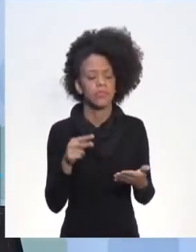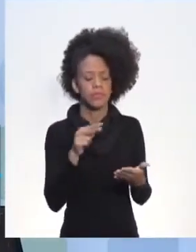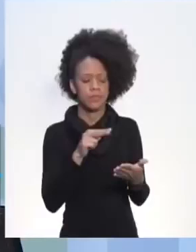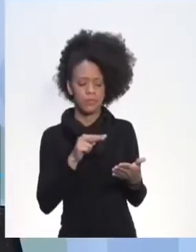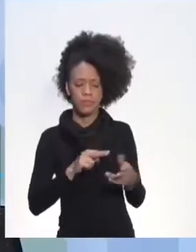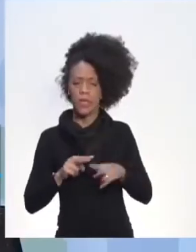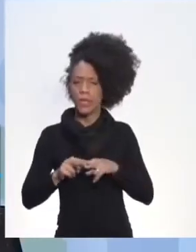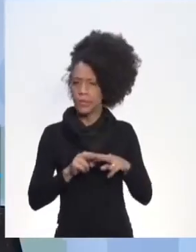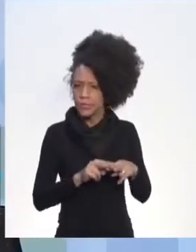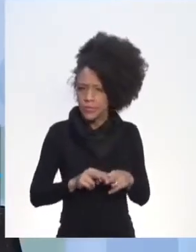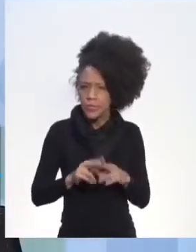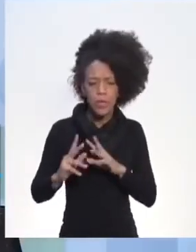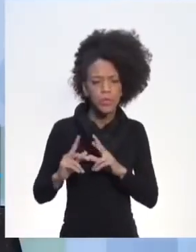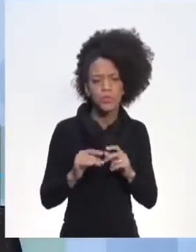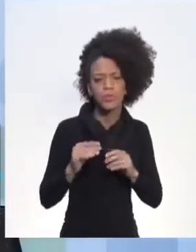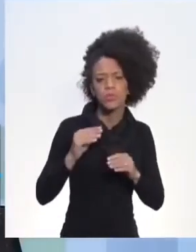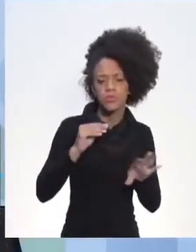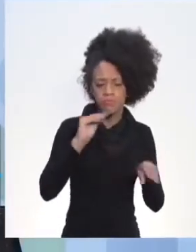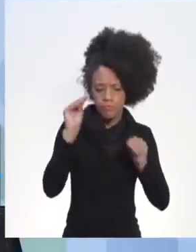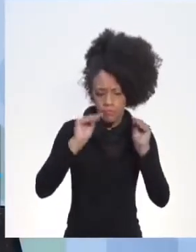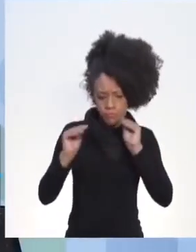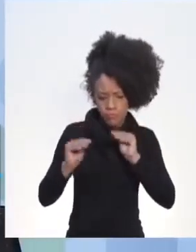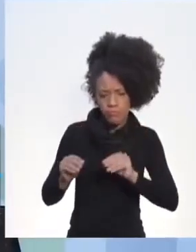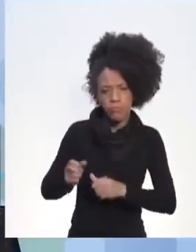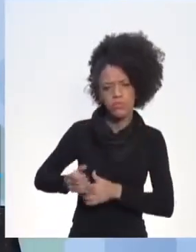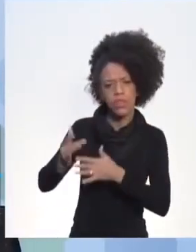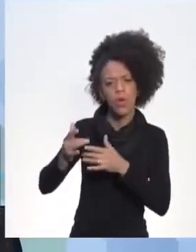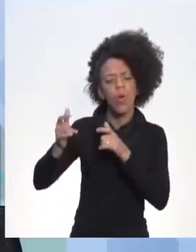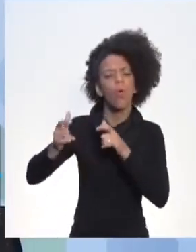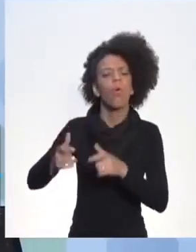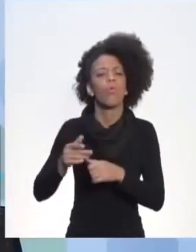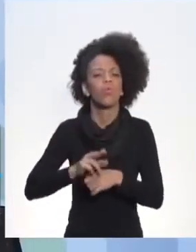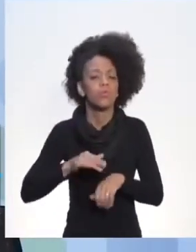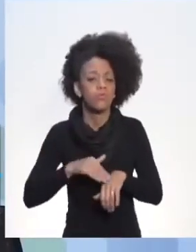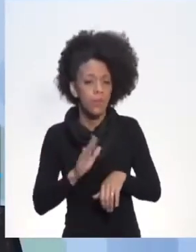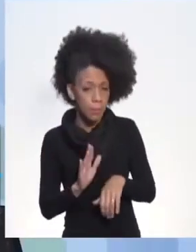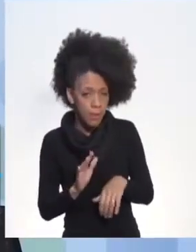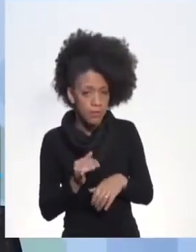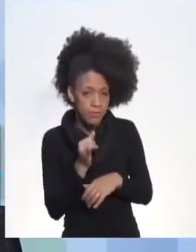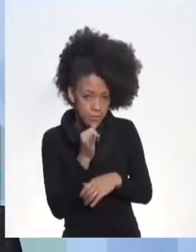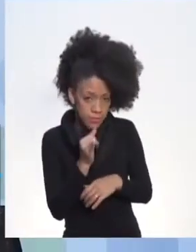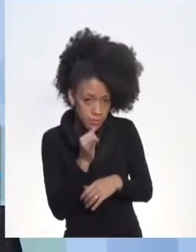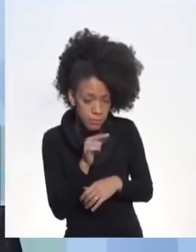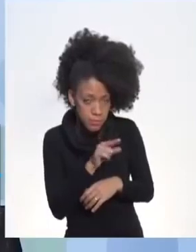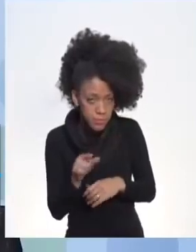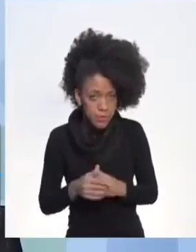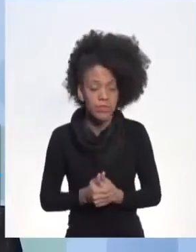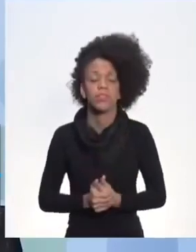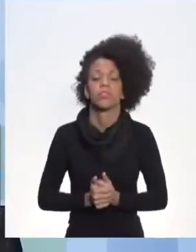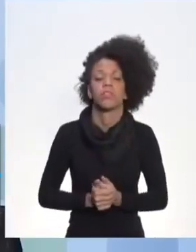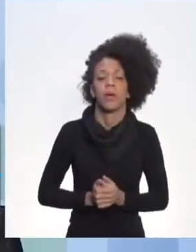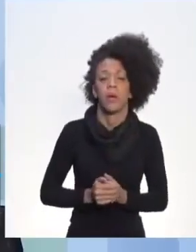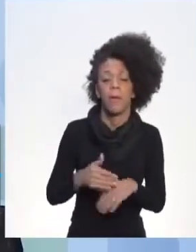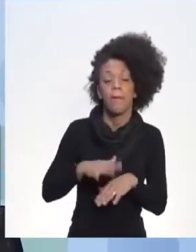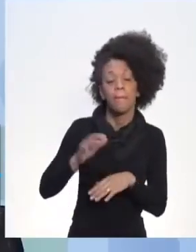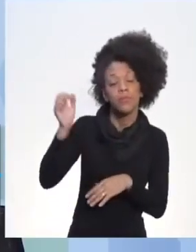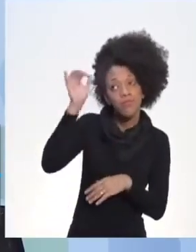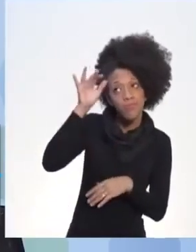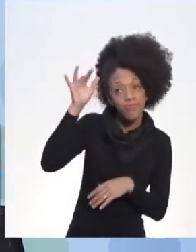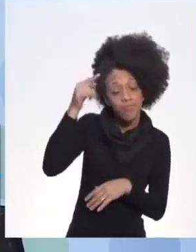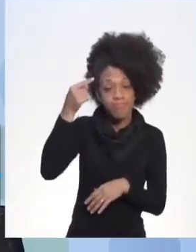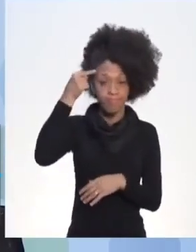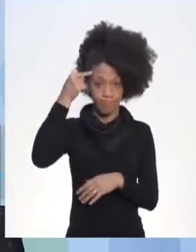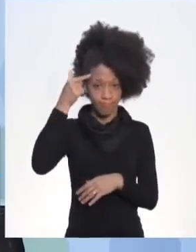até tudo que vocês colocaram aqui, para ver onde a gente pode usar mais coisas, mais exemplos de vocês, mais ideias, ok? Então, vamos